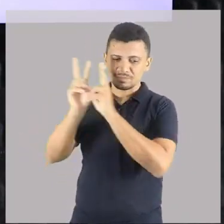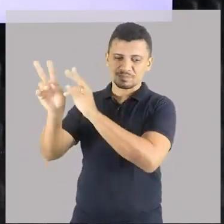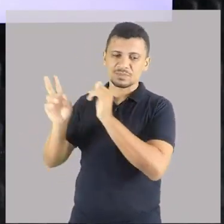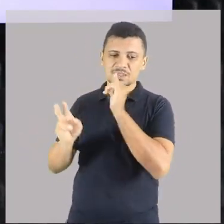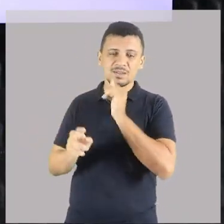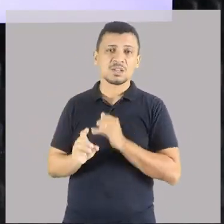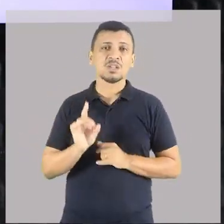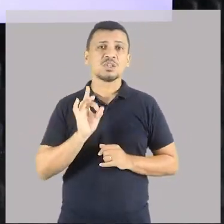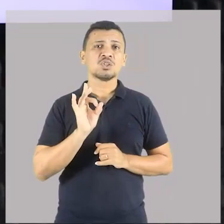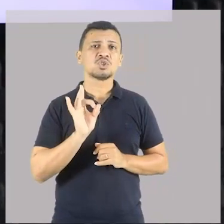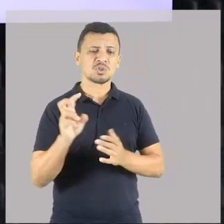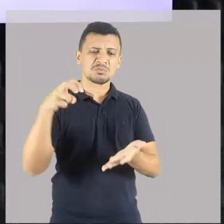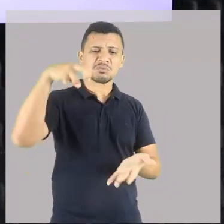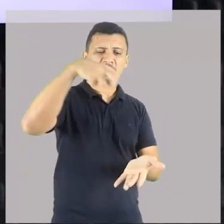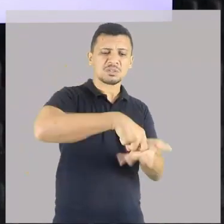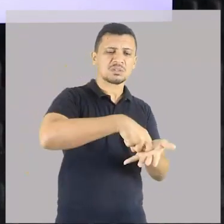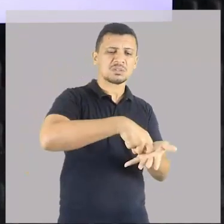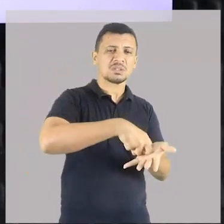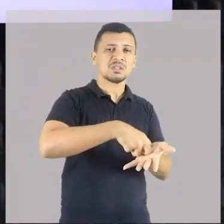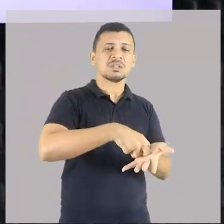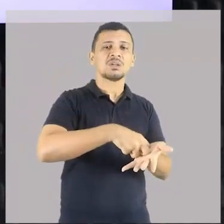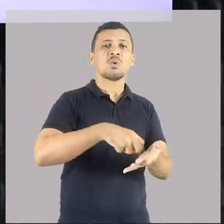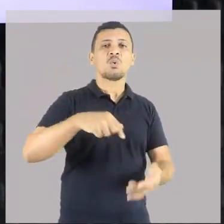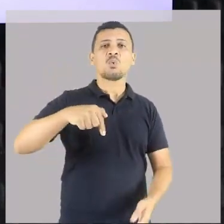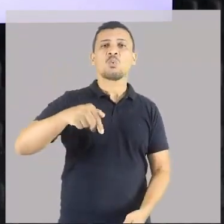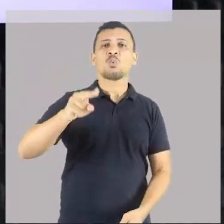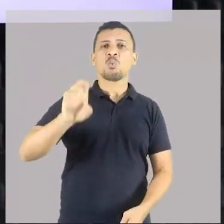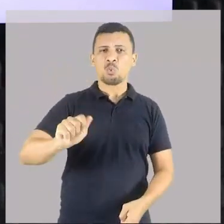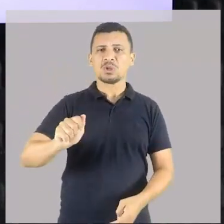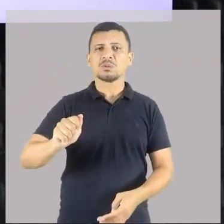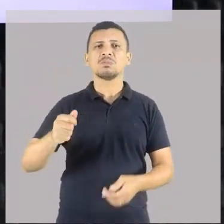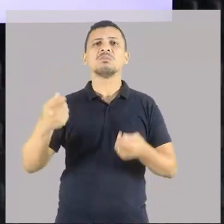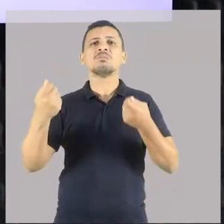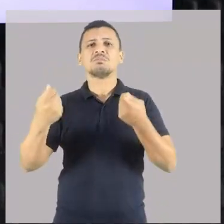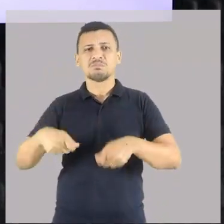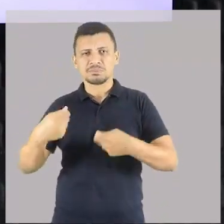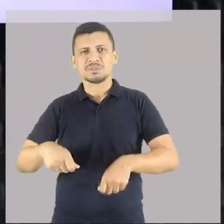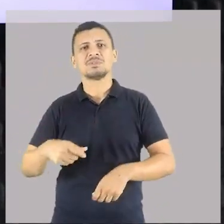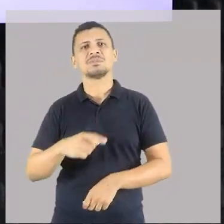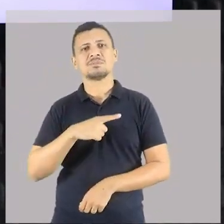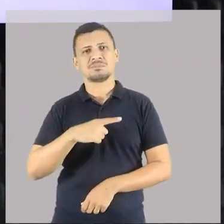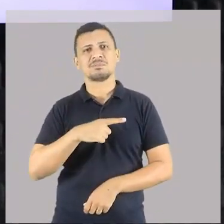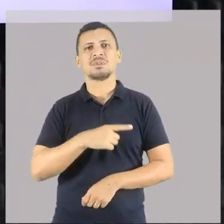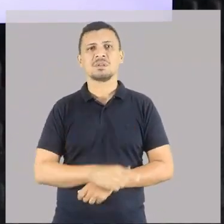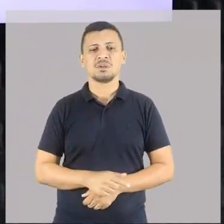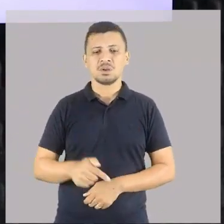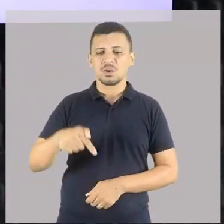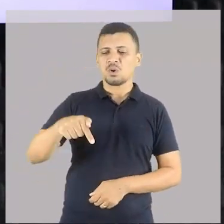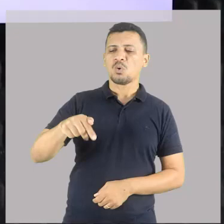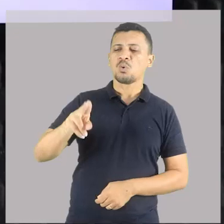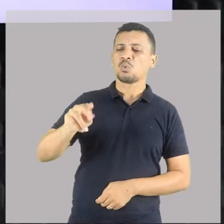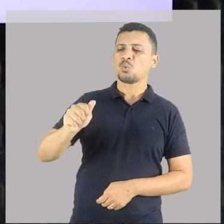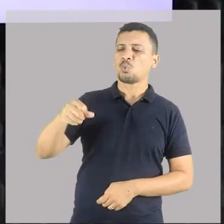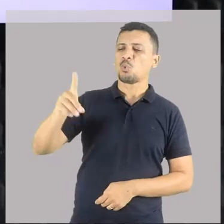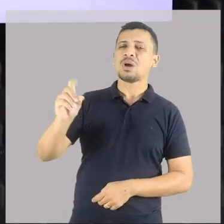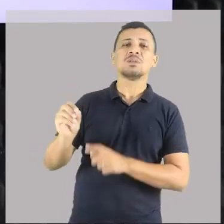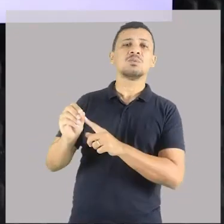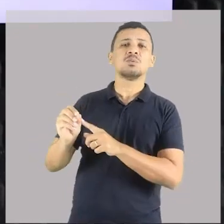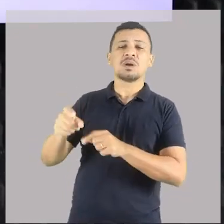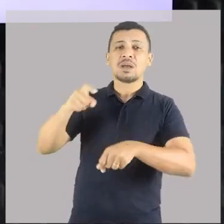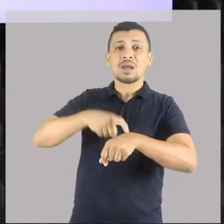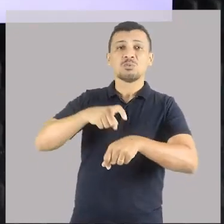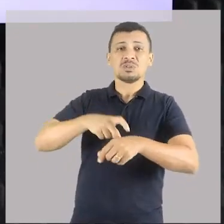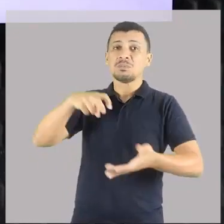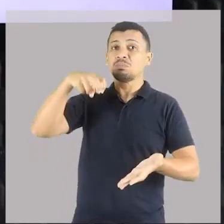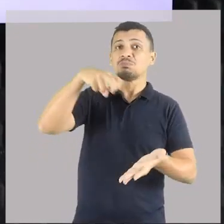só castigo quando há precisão. Olha, quando há precisão, é o tempo do castigo,